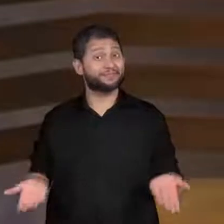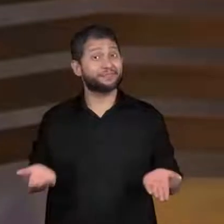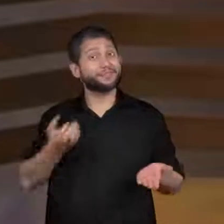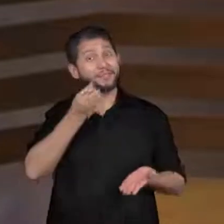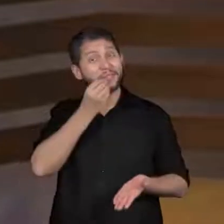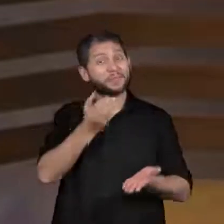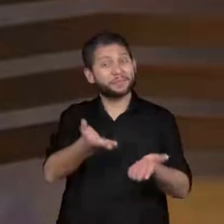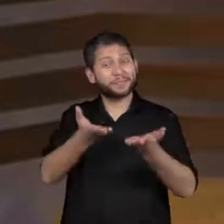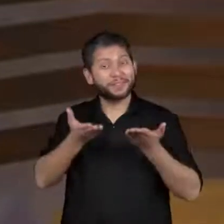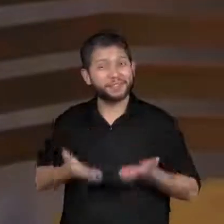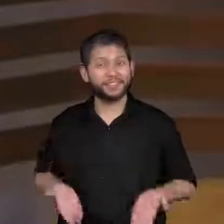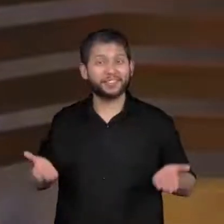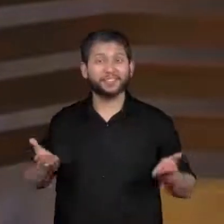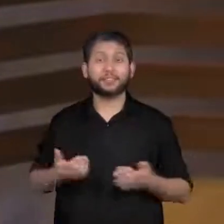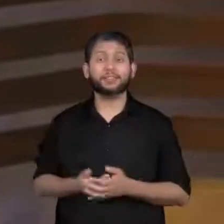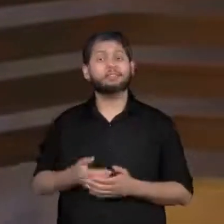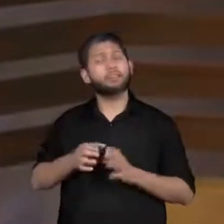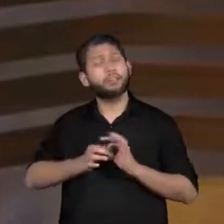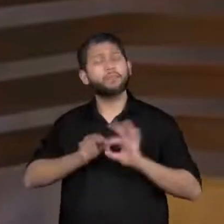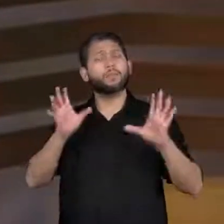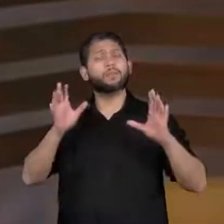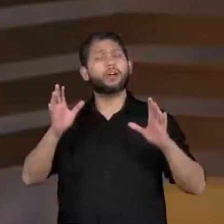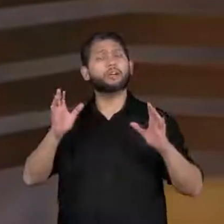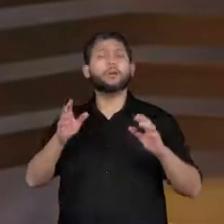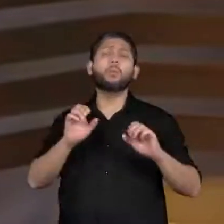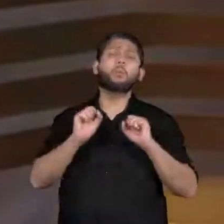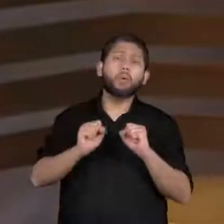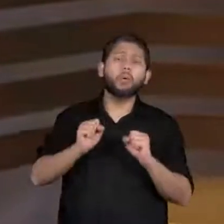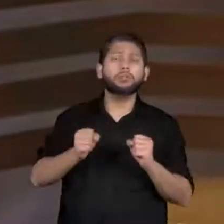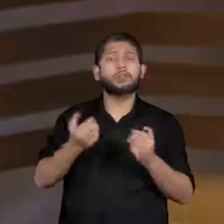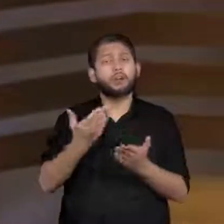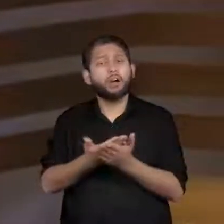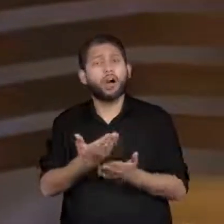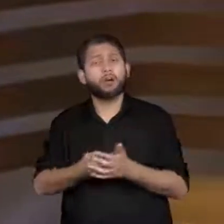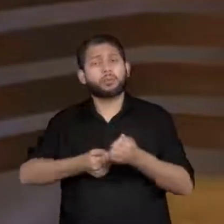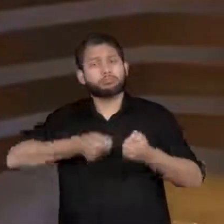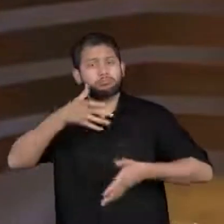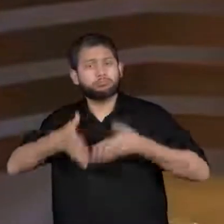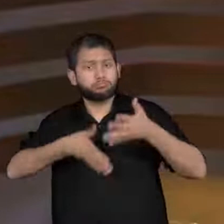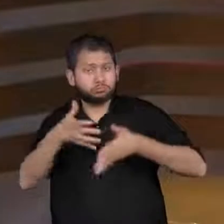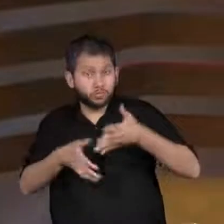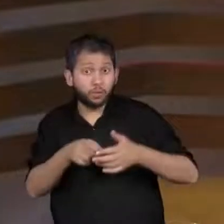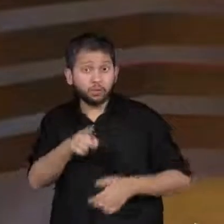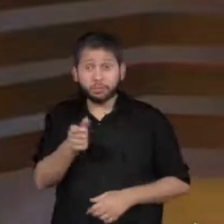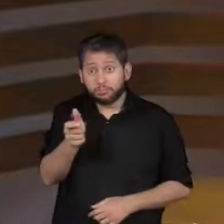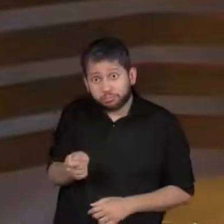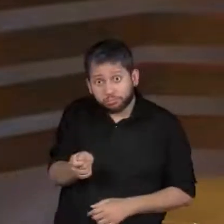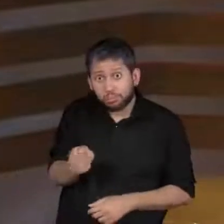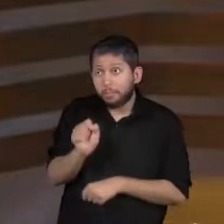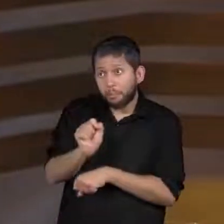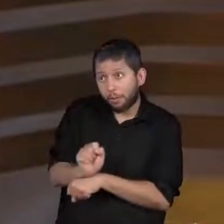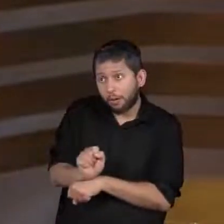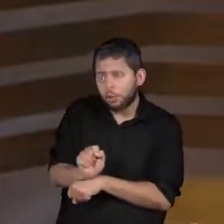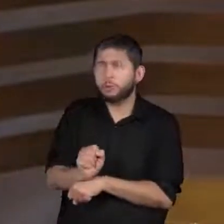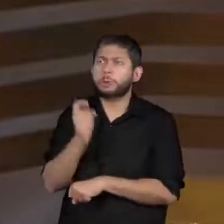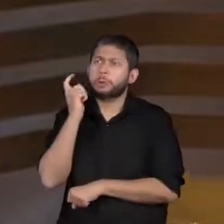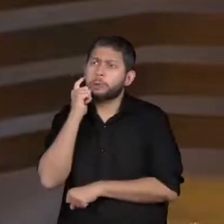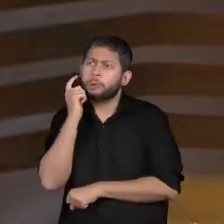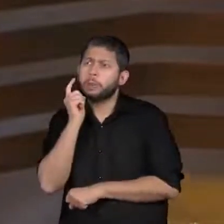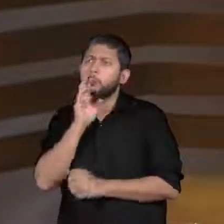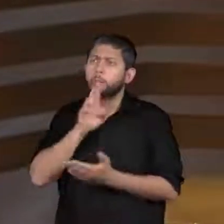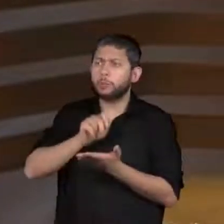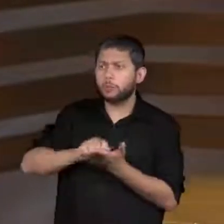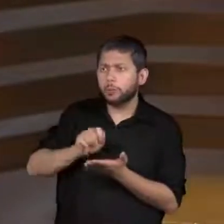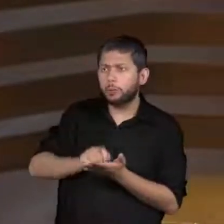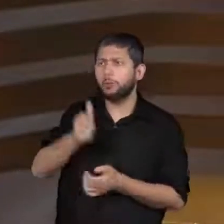muito bem-vindo. Sinta-se à vontade para pausar a hora que quiser, fazer uma reflexão, reproduzir também em sala de aula